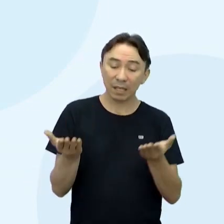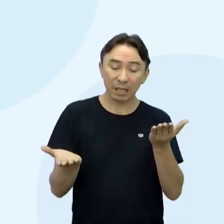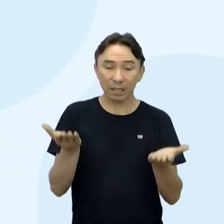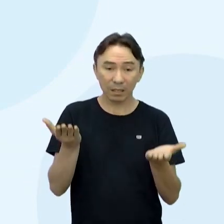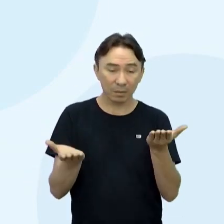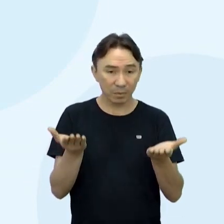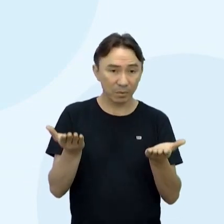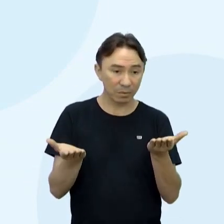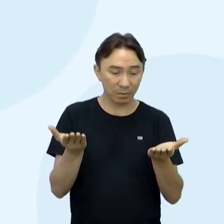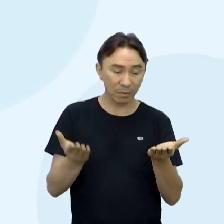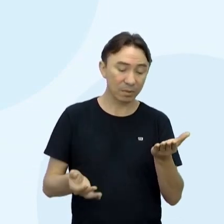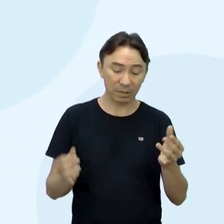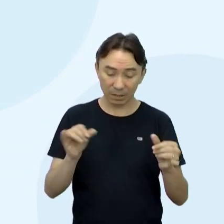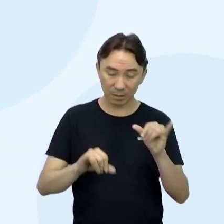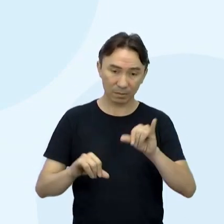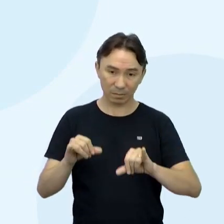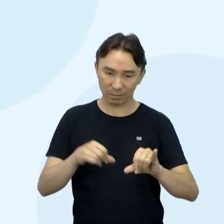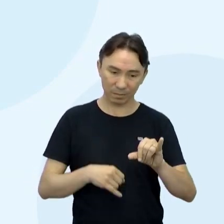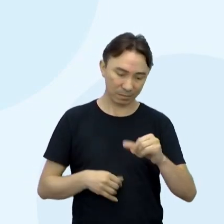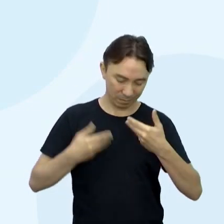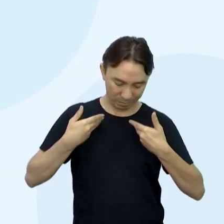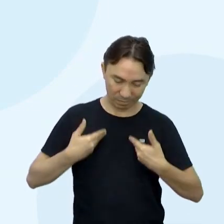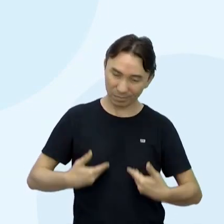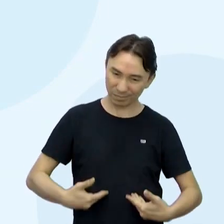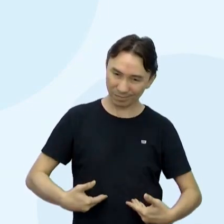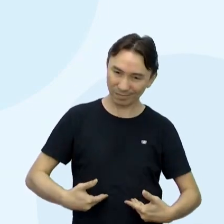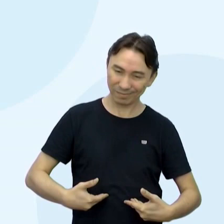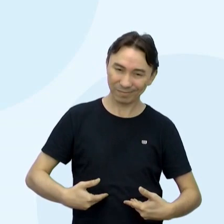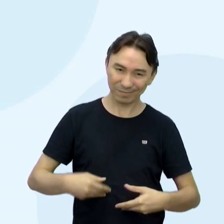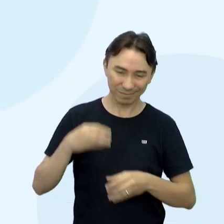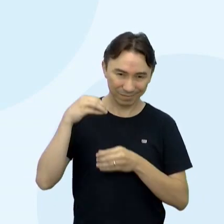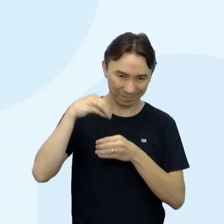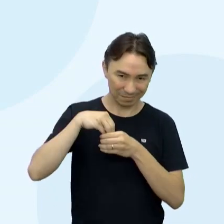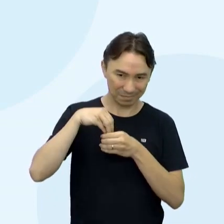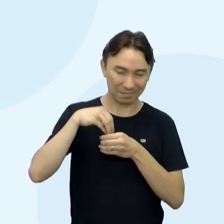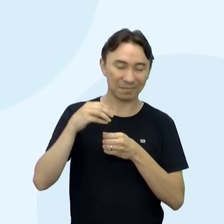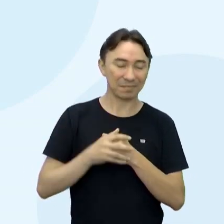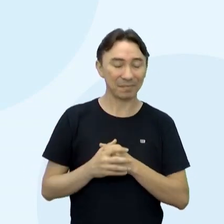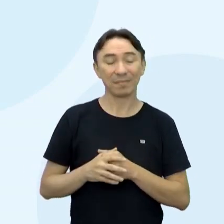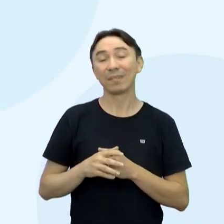corpo, né? Também nós vamos